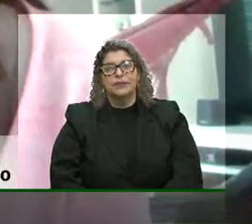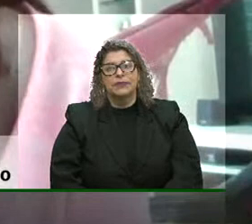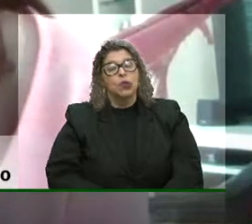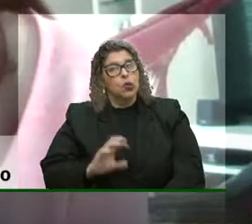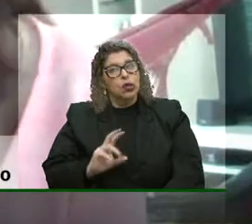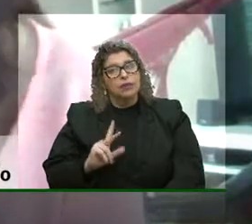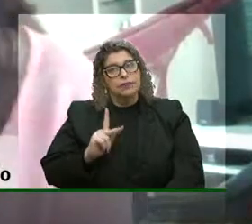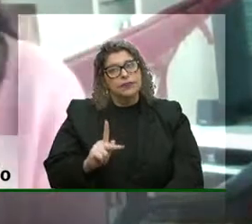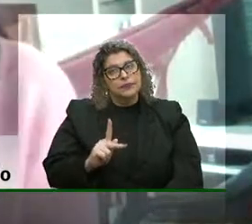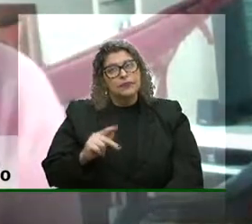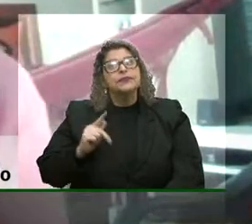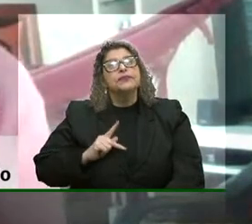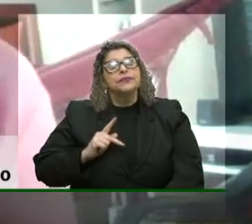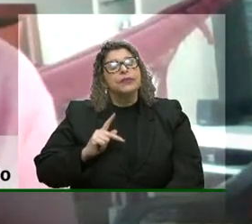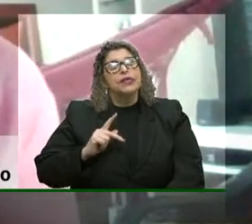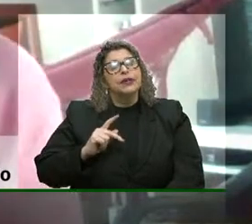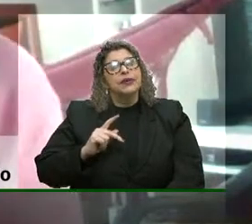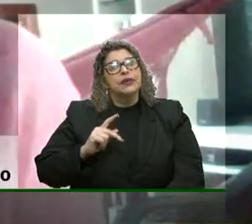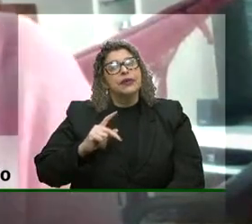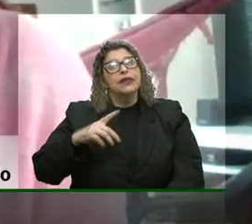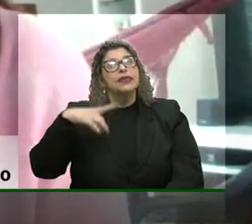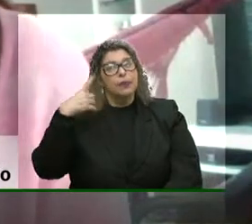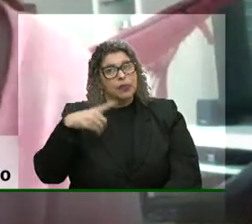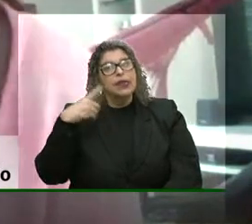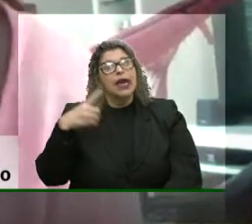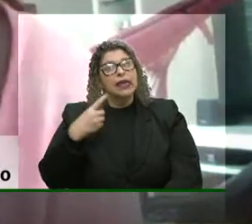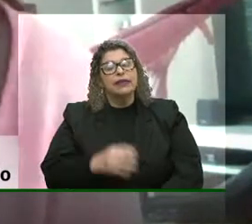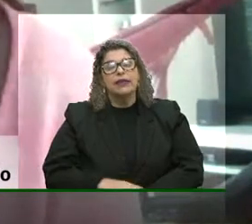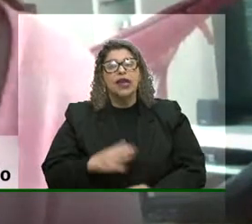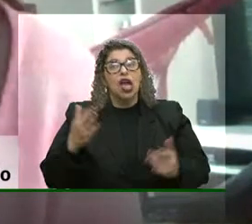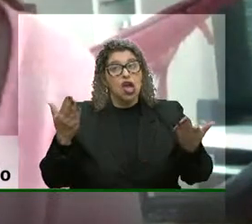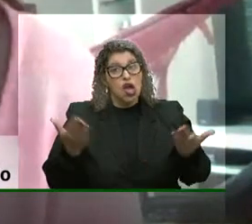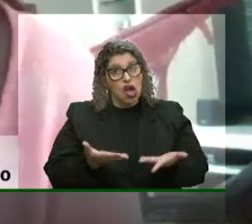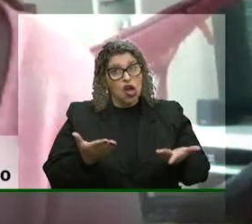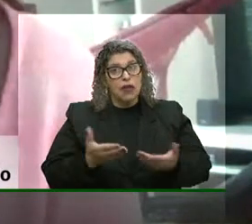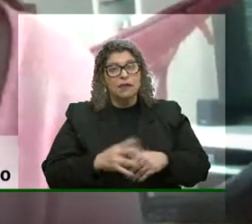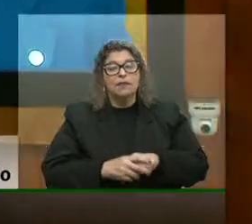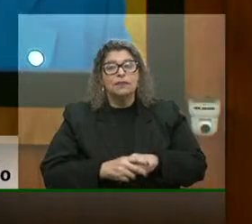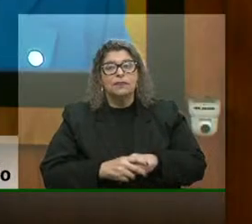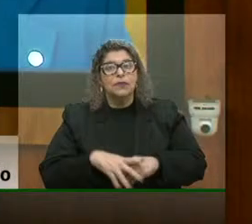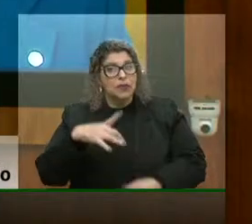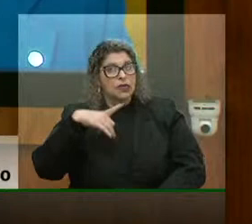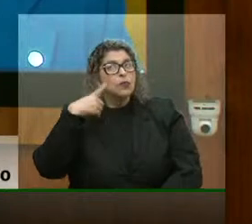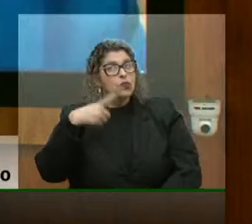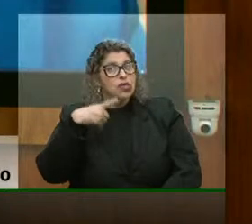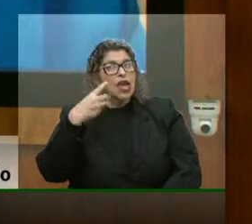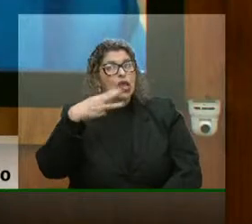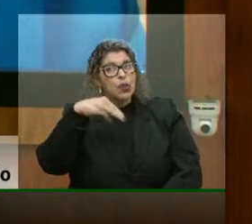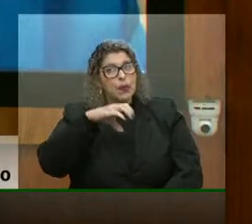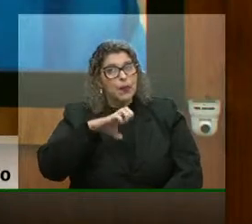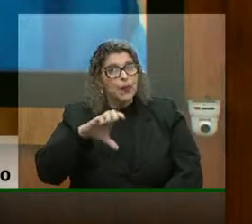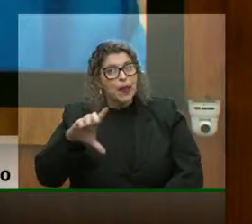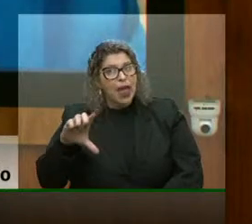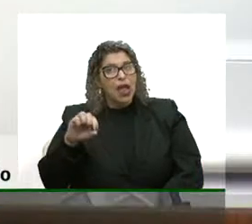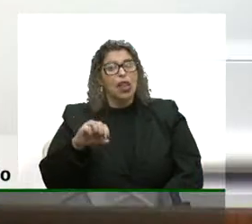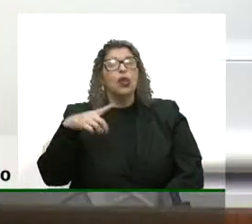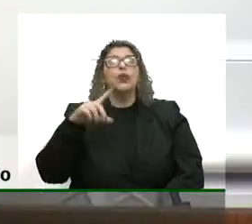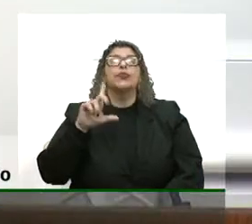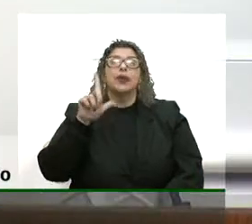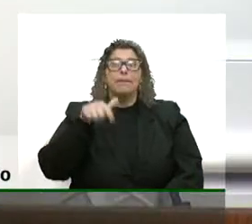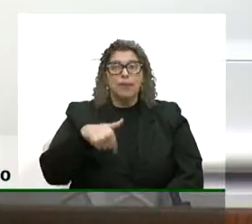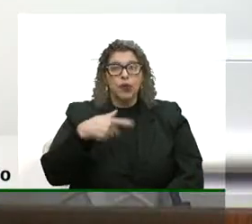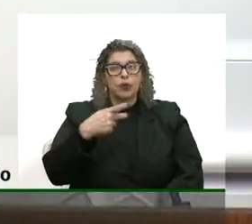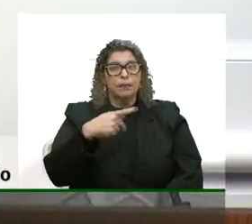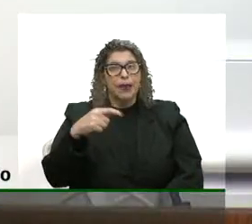Ok, ok, deputada Sofia Cavedon. Passamos agora a deputado Sebastião Melo e, posteriormente, deputado Parico